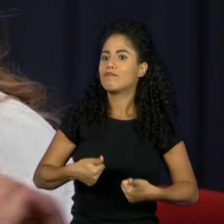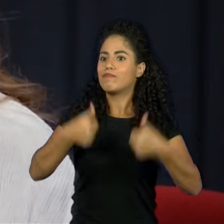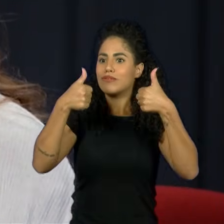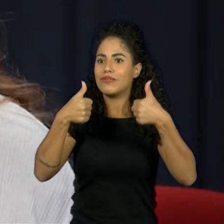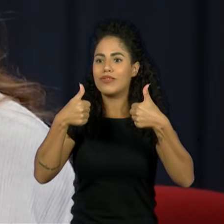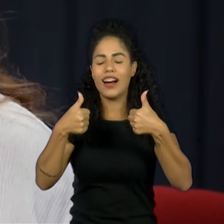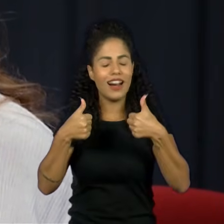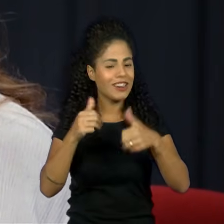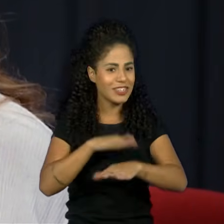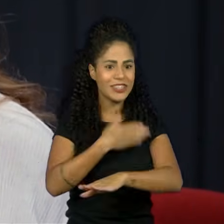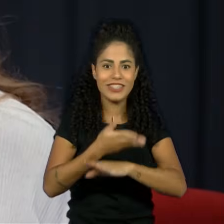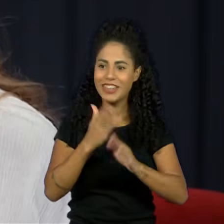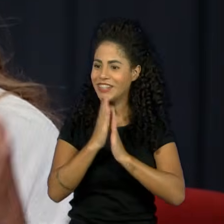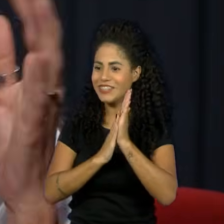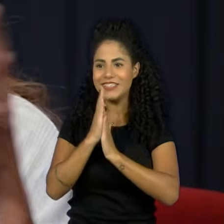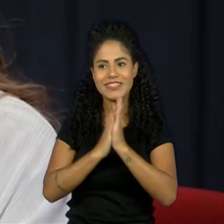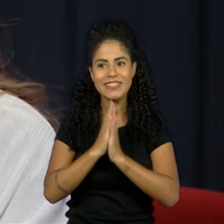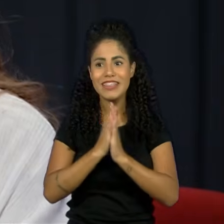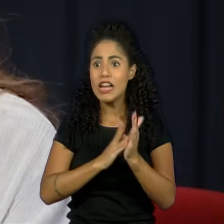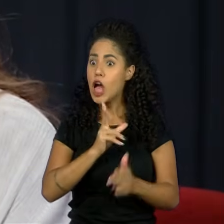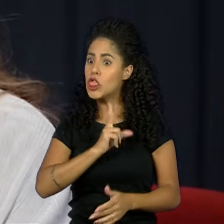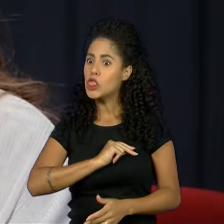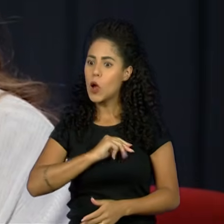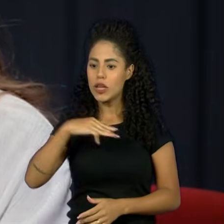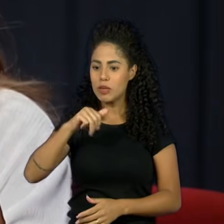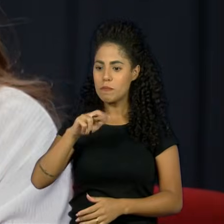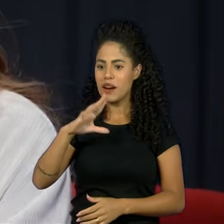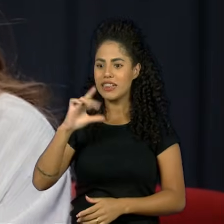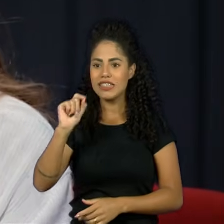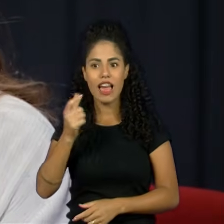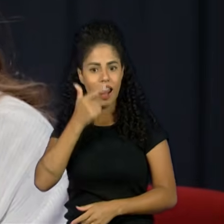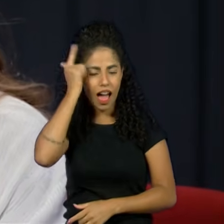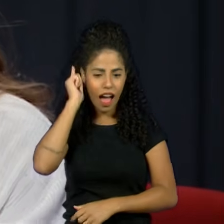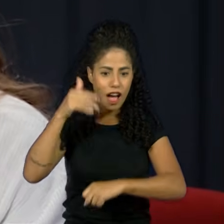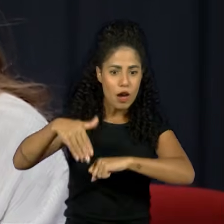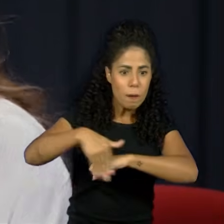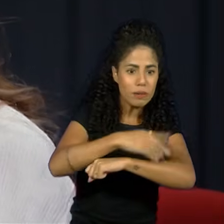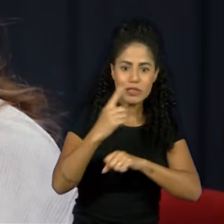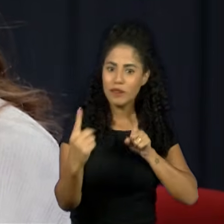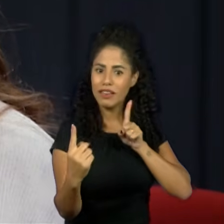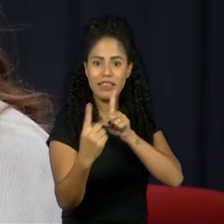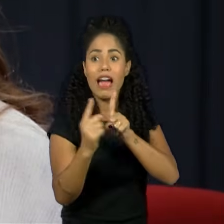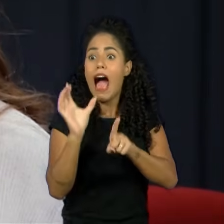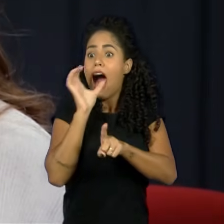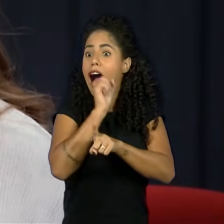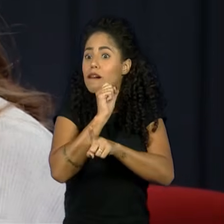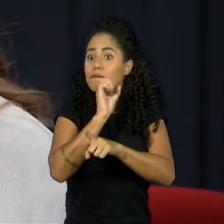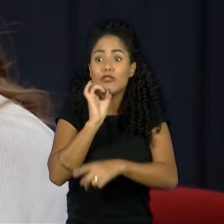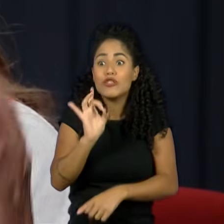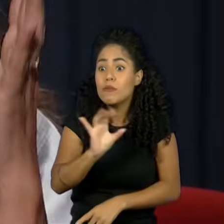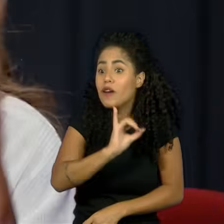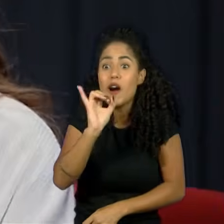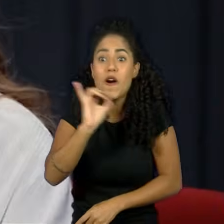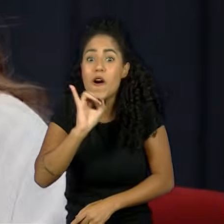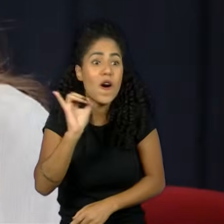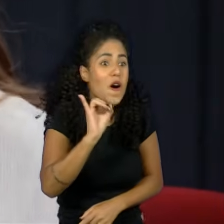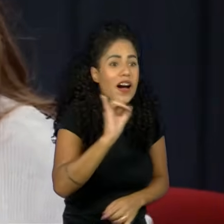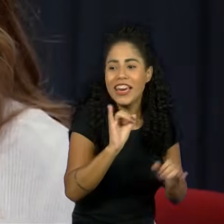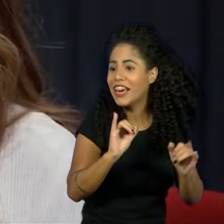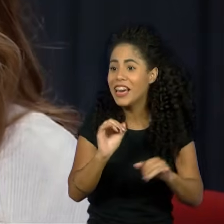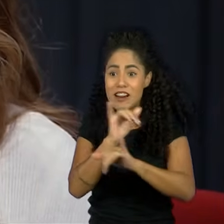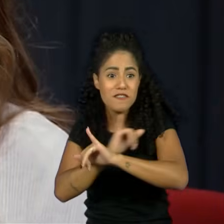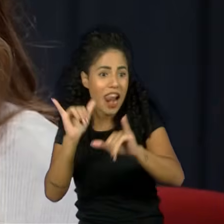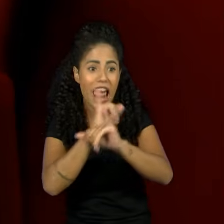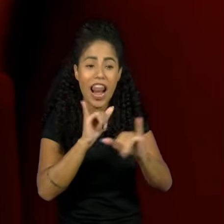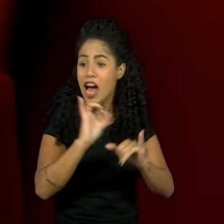o dia inteiro para alguém e falar assim, Marcelo estava passando por aqui, você acredita que estava atrasado, subiu aqui para falar oi para mim. Vai contar para todo mundo